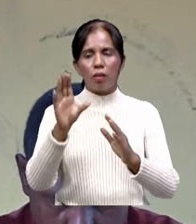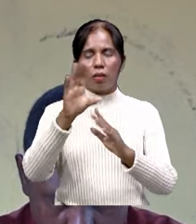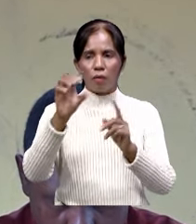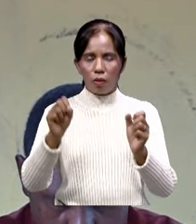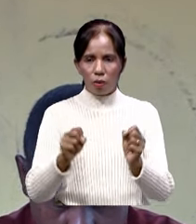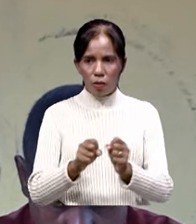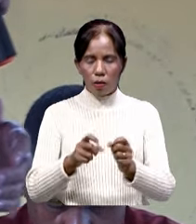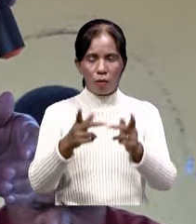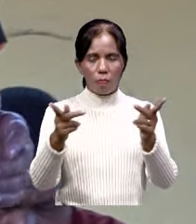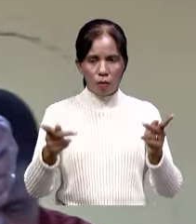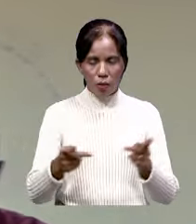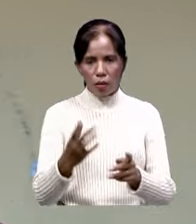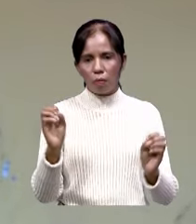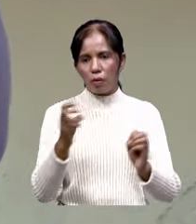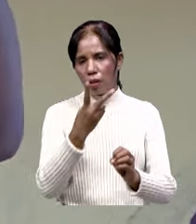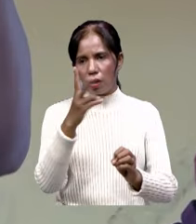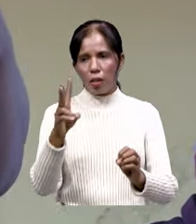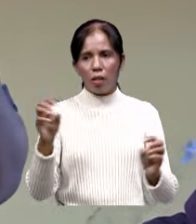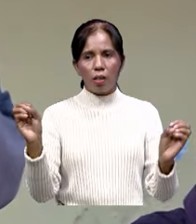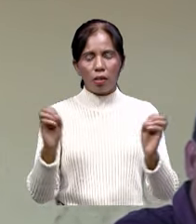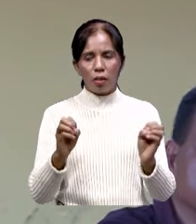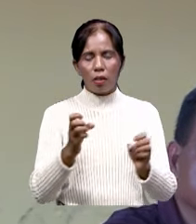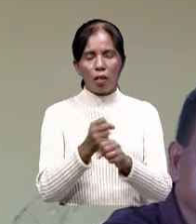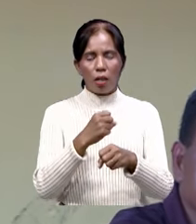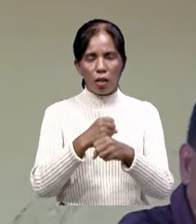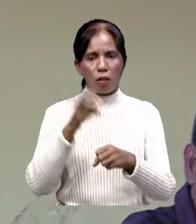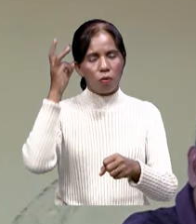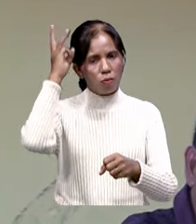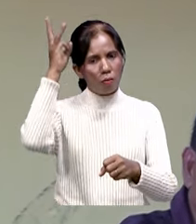então vou ter lá acompanho. Uma vez, estava confuso a Rácifa.